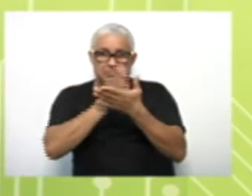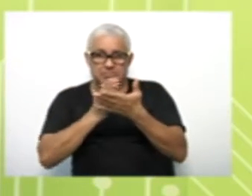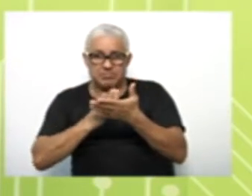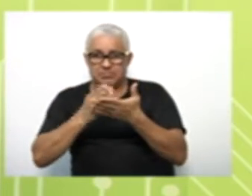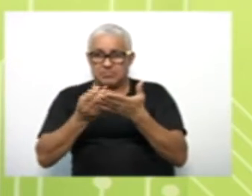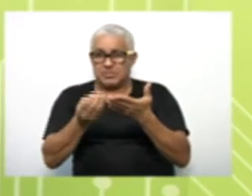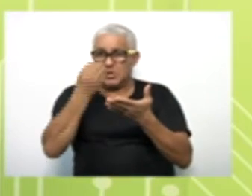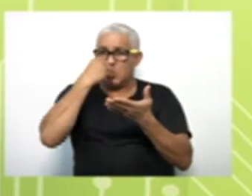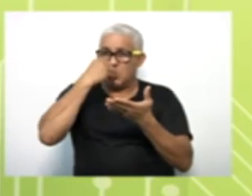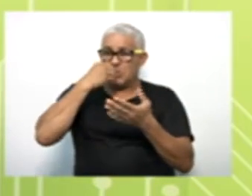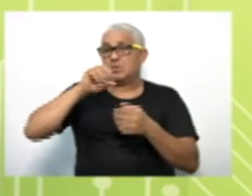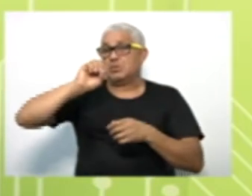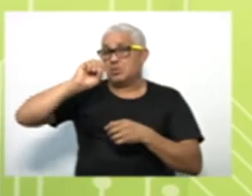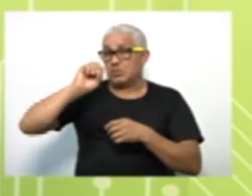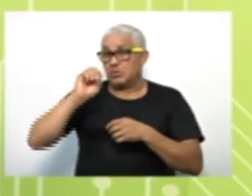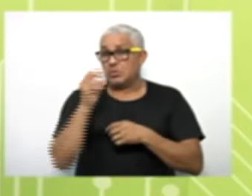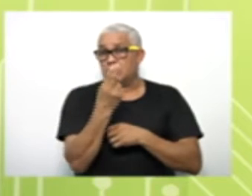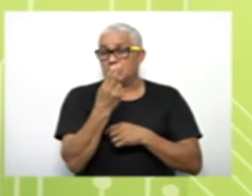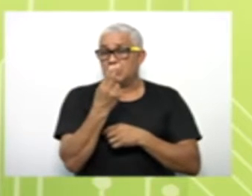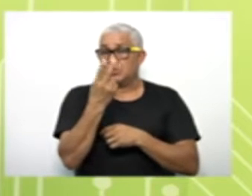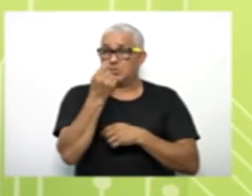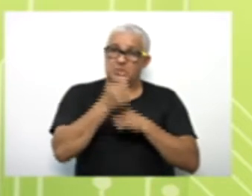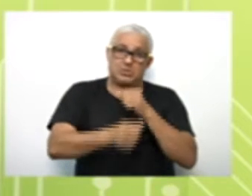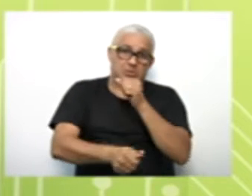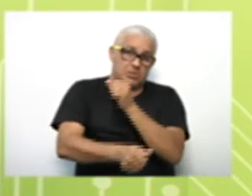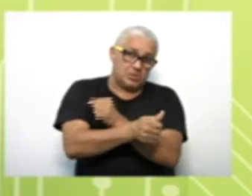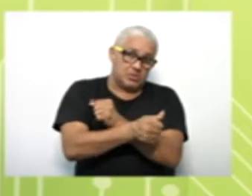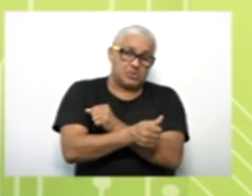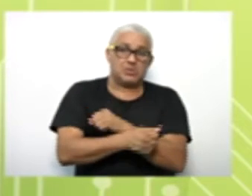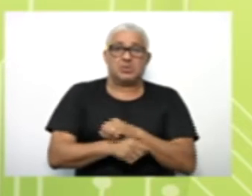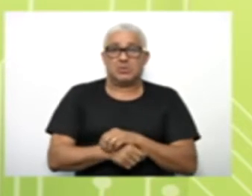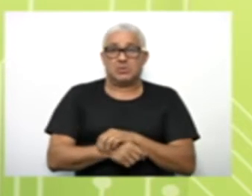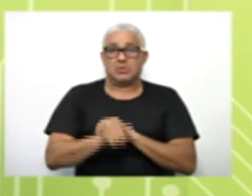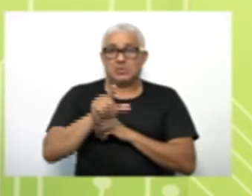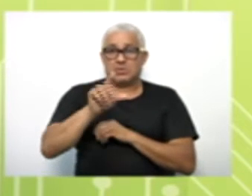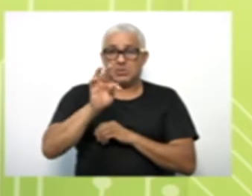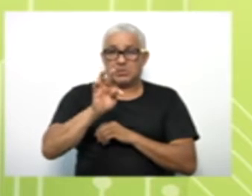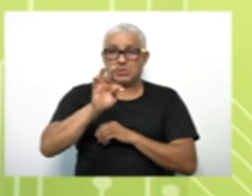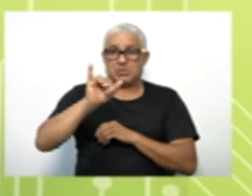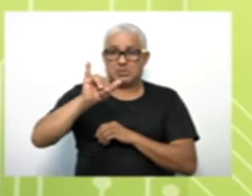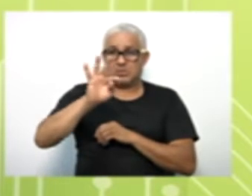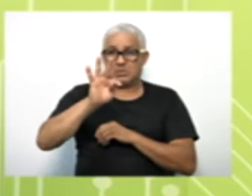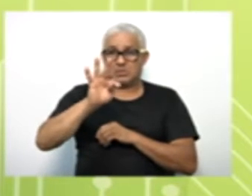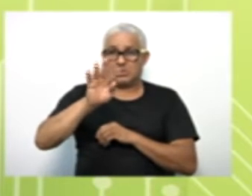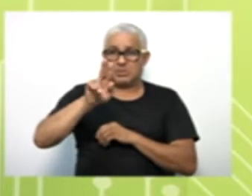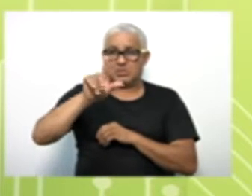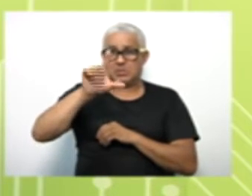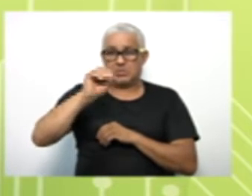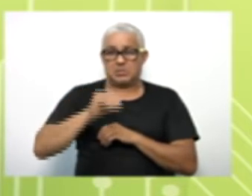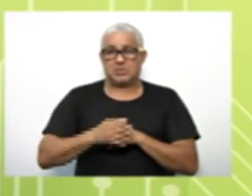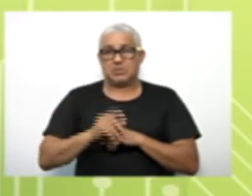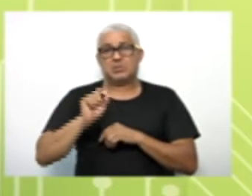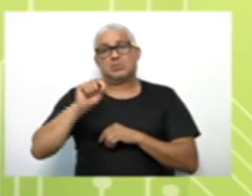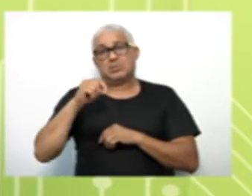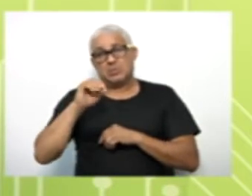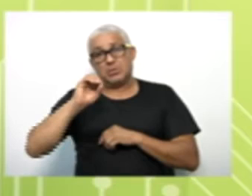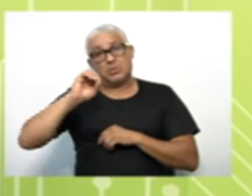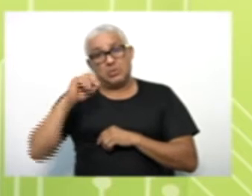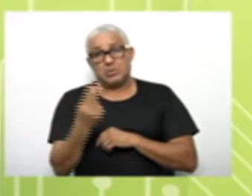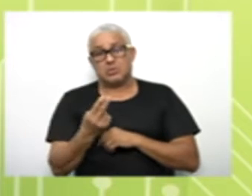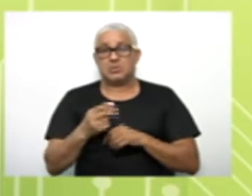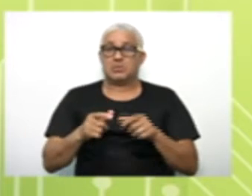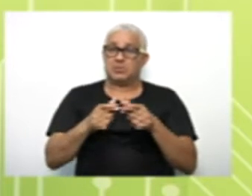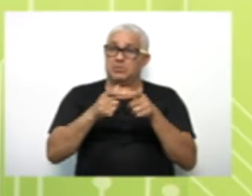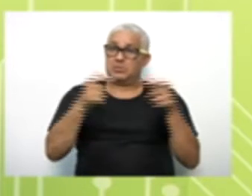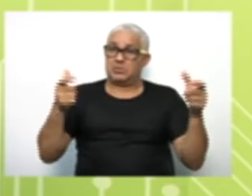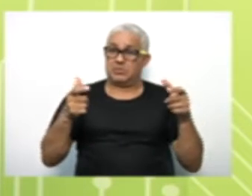lucro líquido, a gente investe em algum papel ou em algum contexto no mercado, a gente vai aumentar nossa capacidade fabril ou